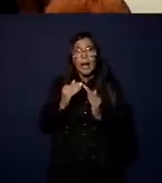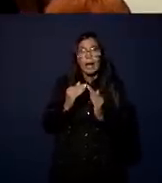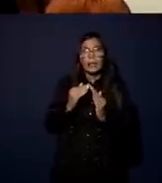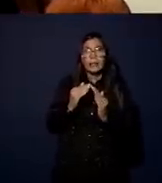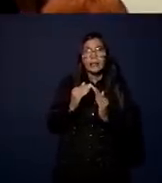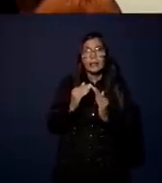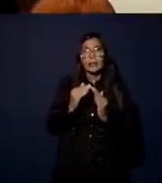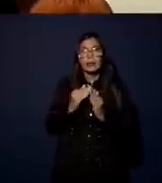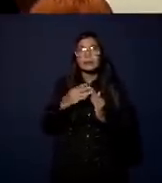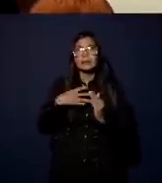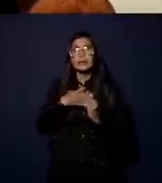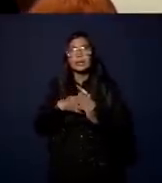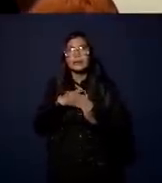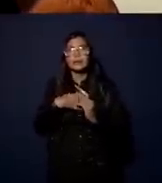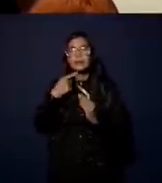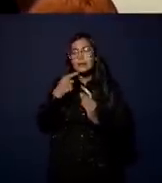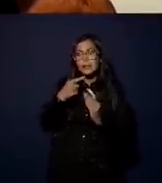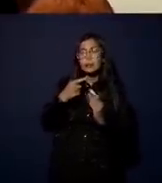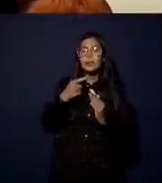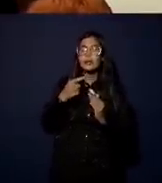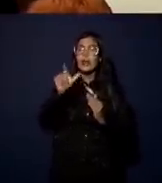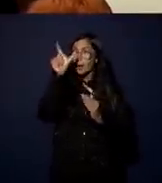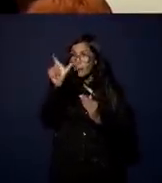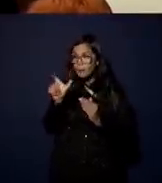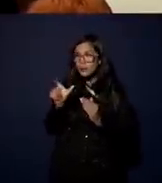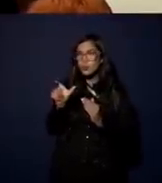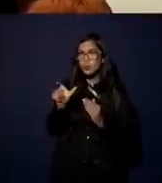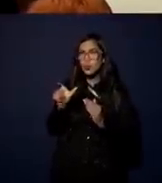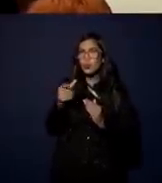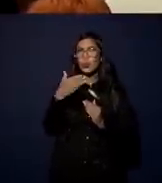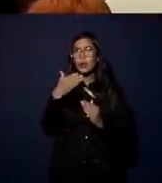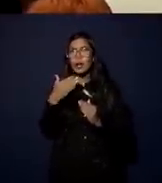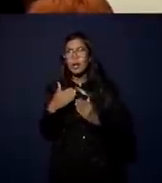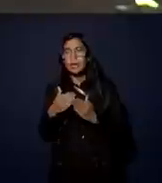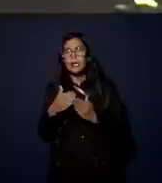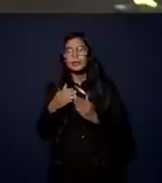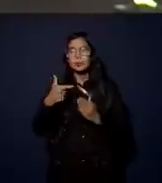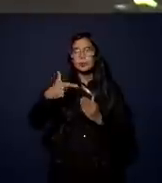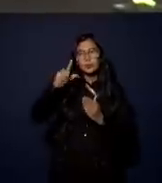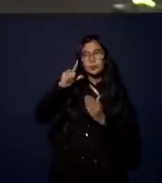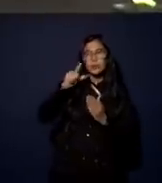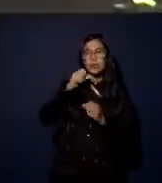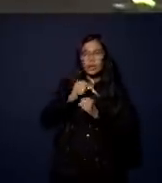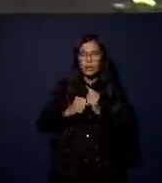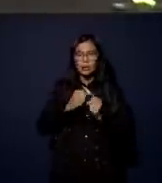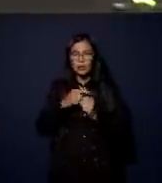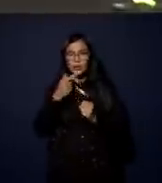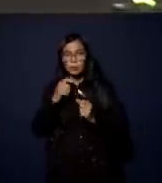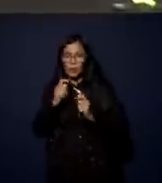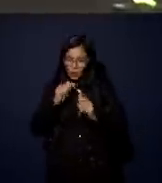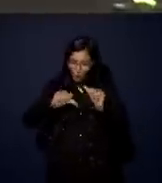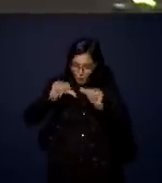é sempre concreto proprietário então assim no passado tinham 6000 na lista de crédito nas lojas